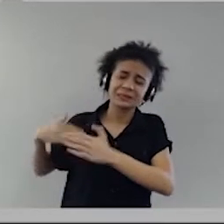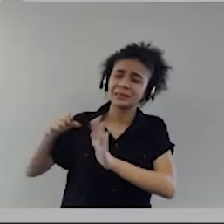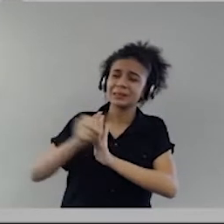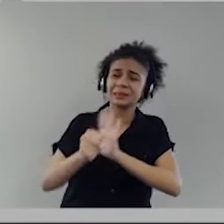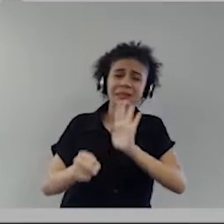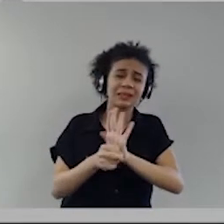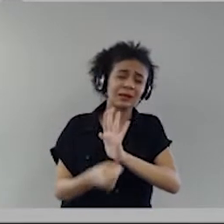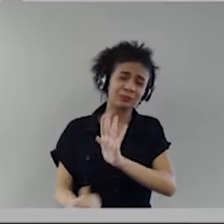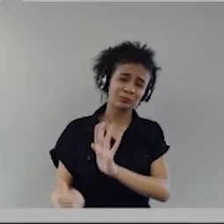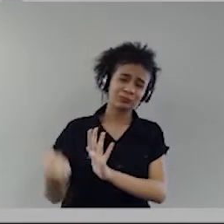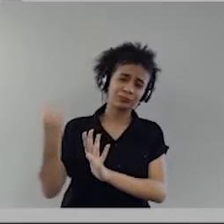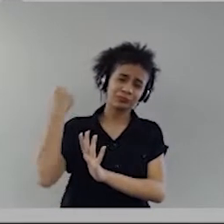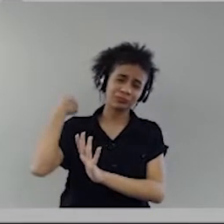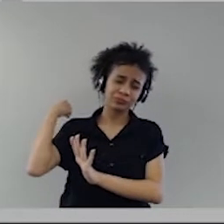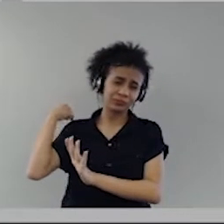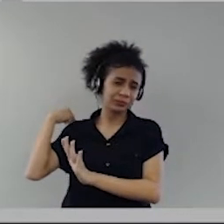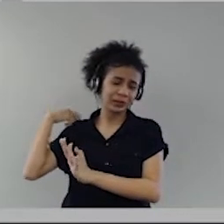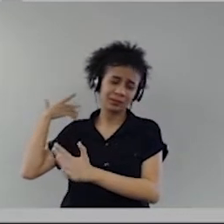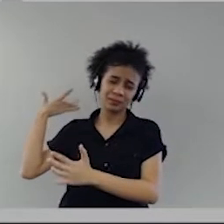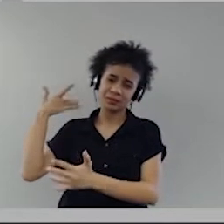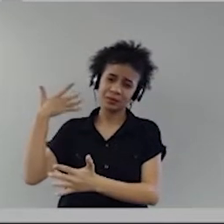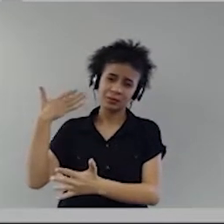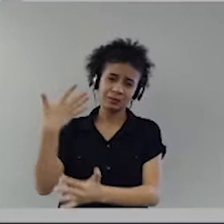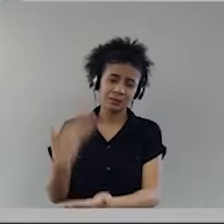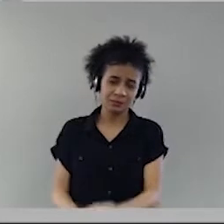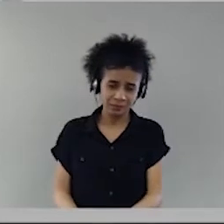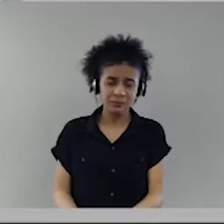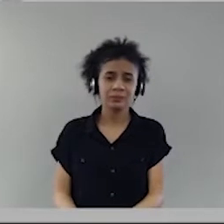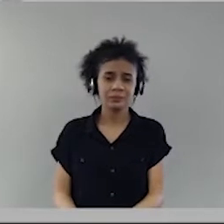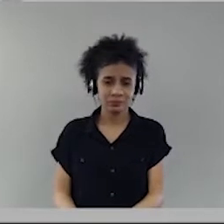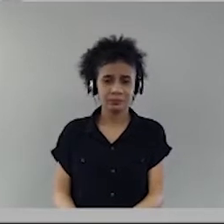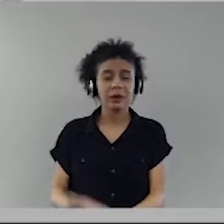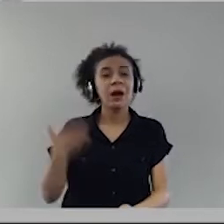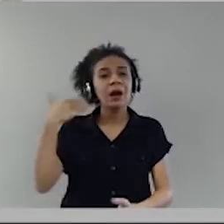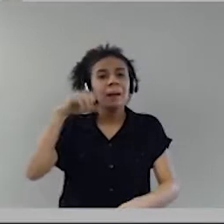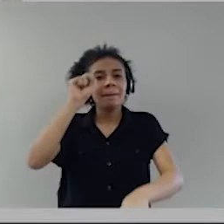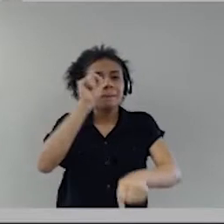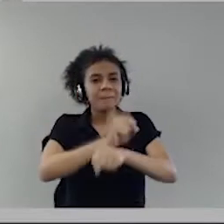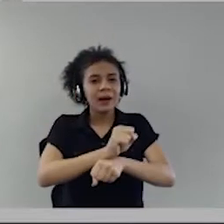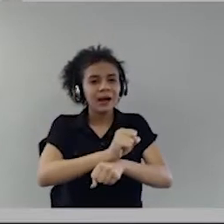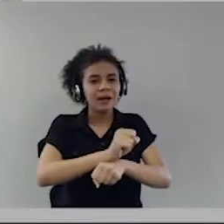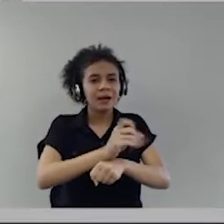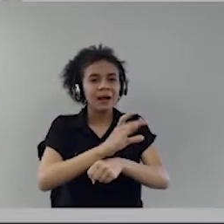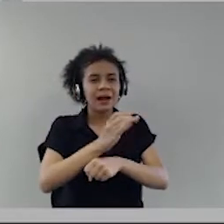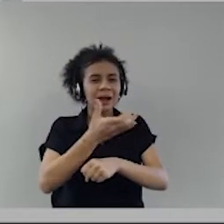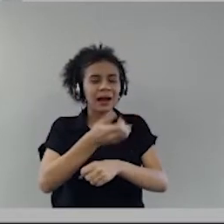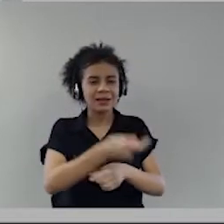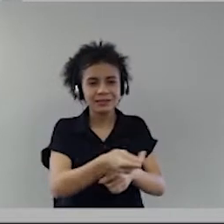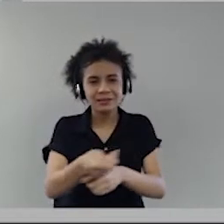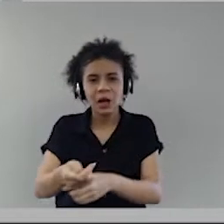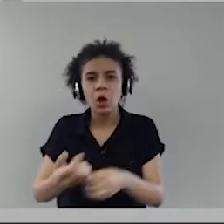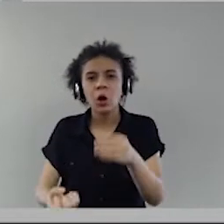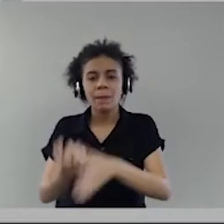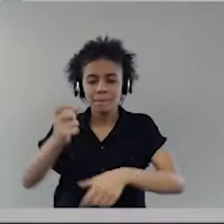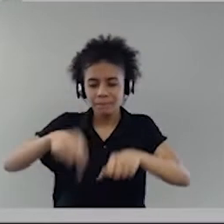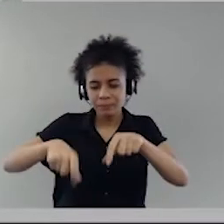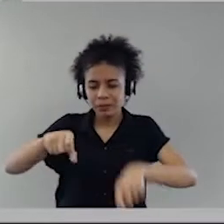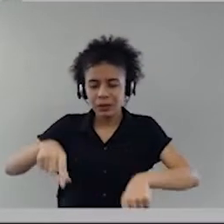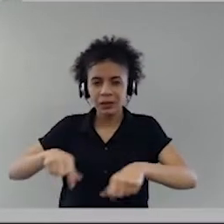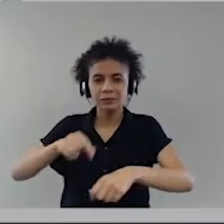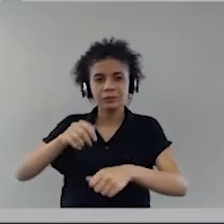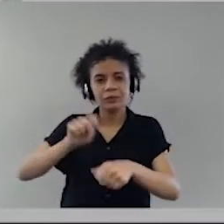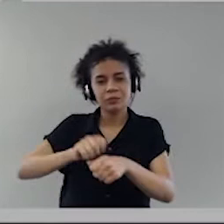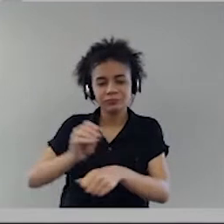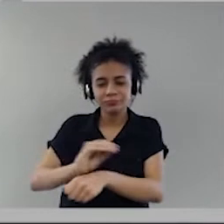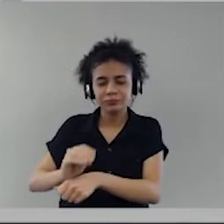desde quando o homem passou a deixar de ser caçador-coletor e começou a plantar e produzir seus